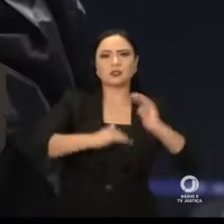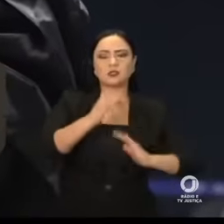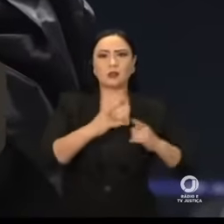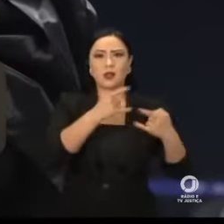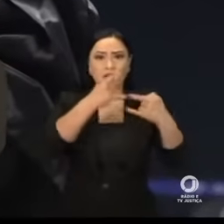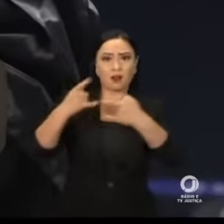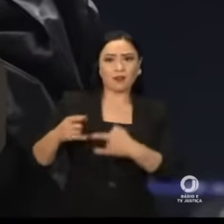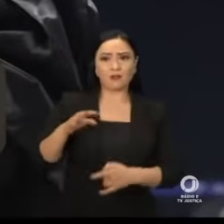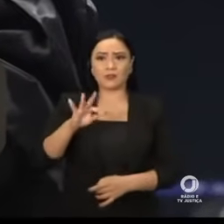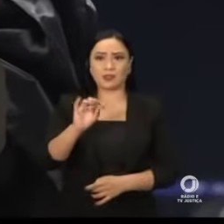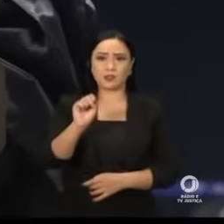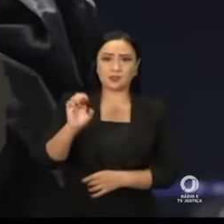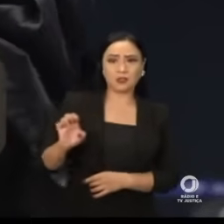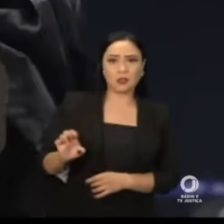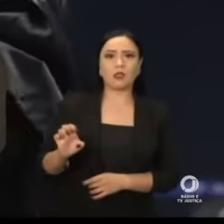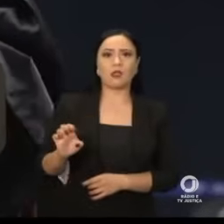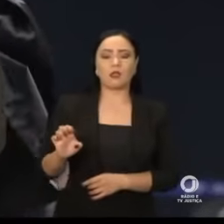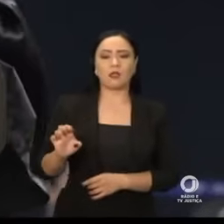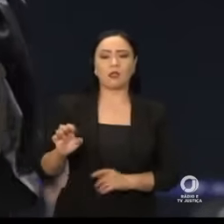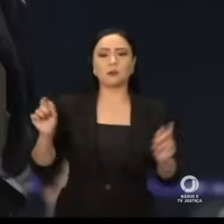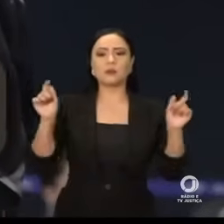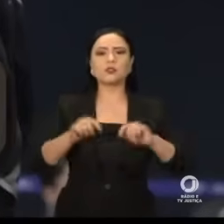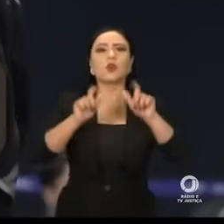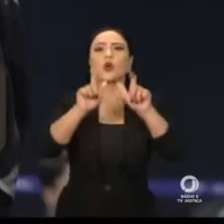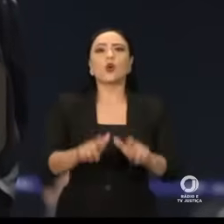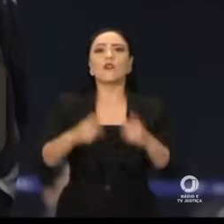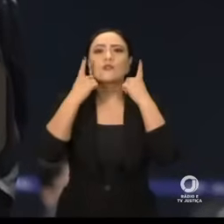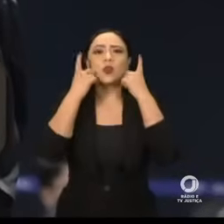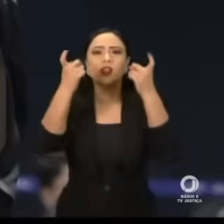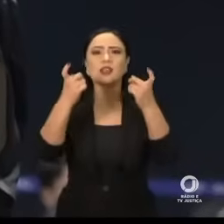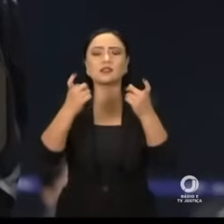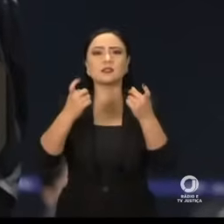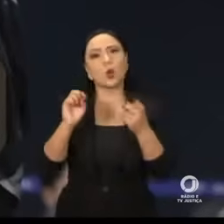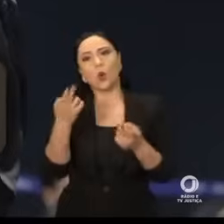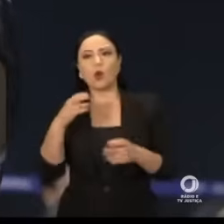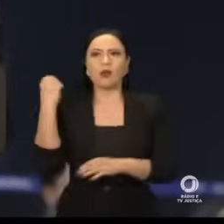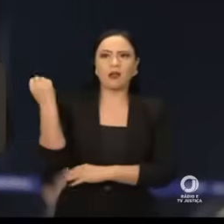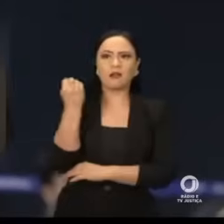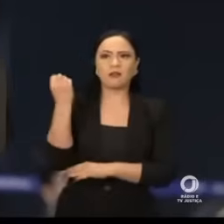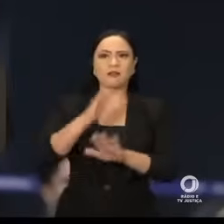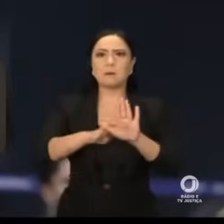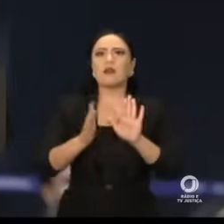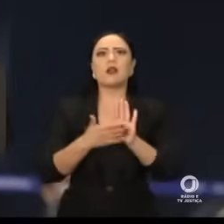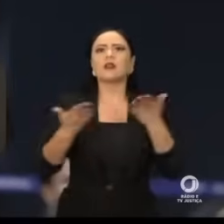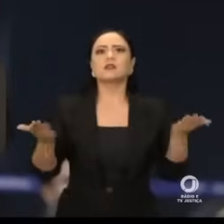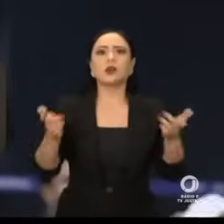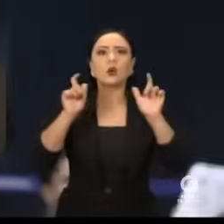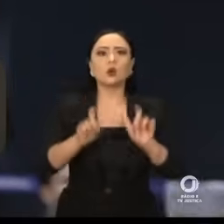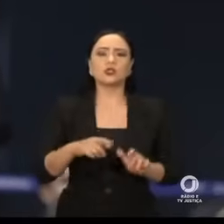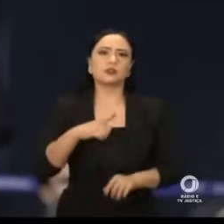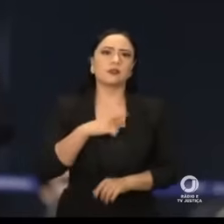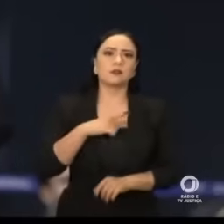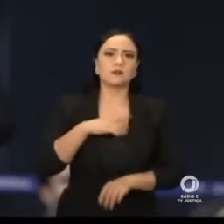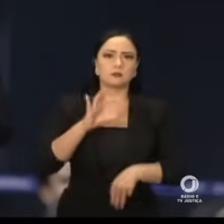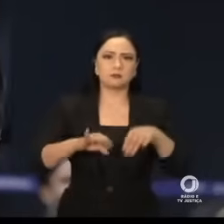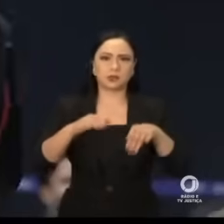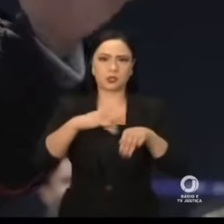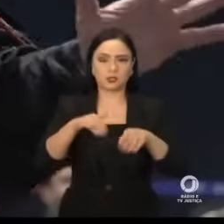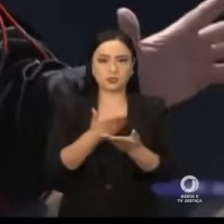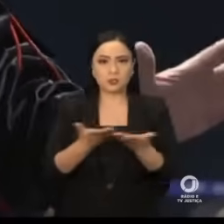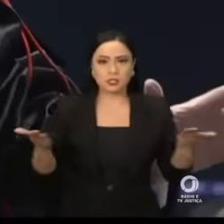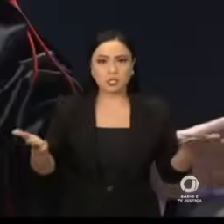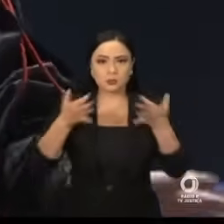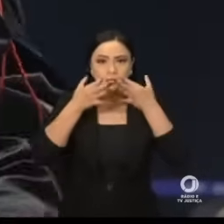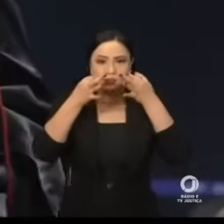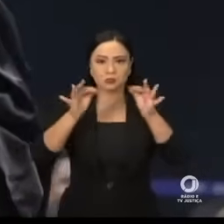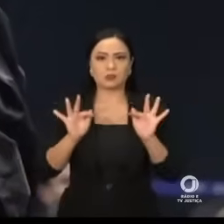TSE. Aonde está a violência ou grave ameaça? E aqui, senhores ministros, eu quero chamar a atenção para encerrar